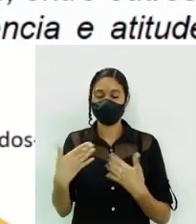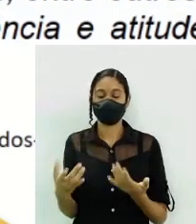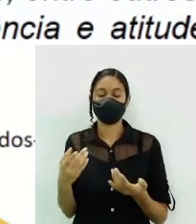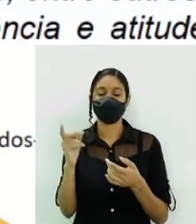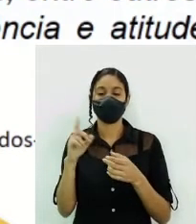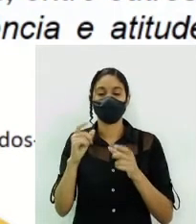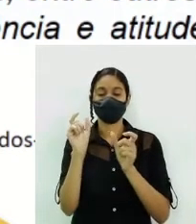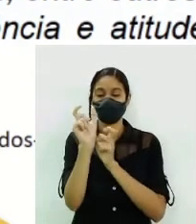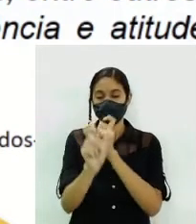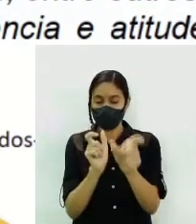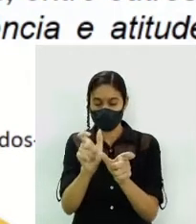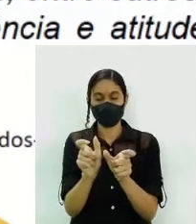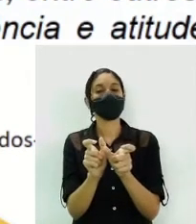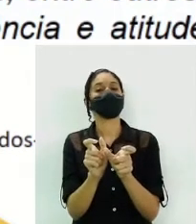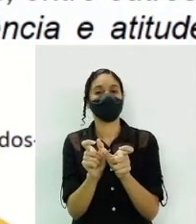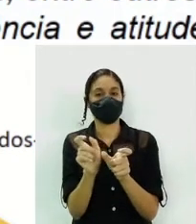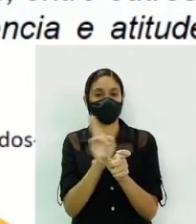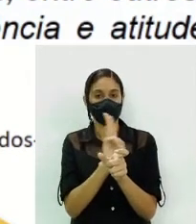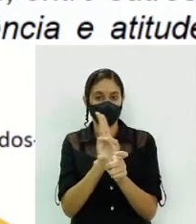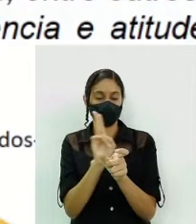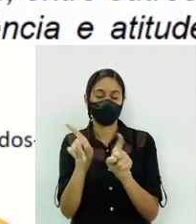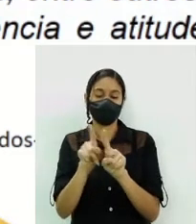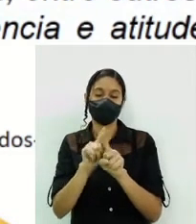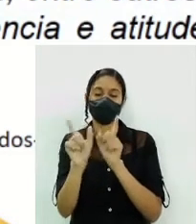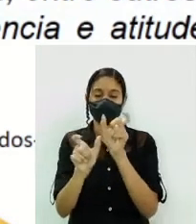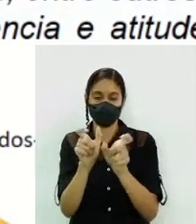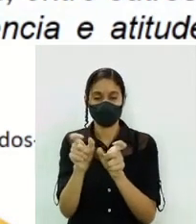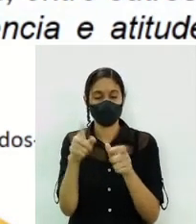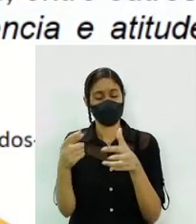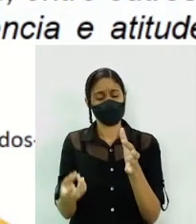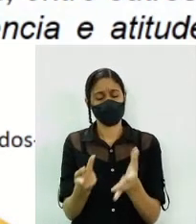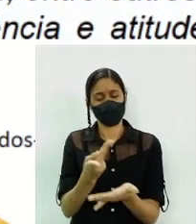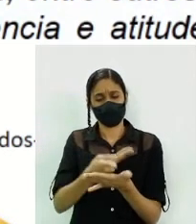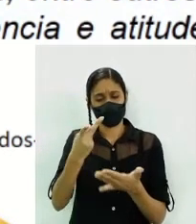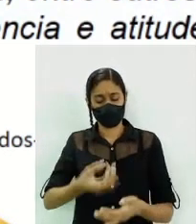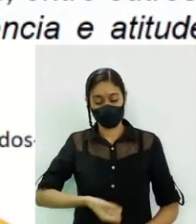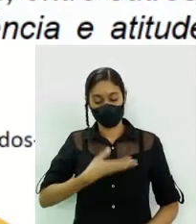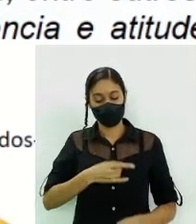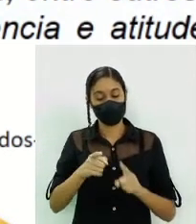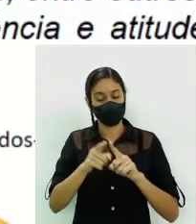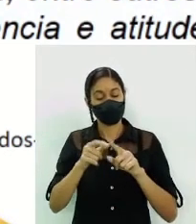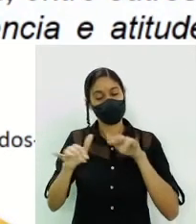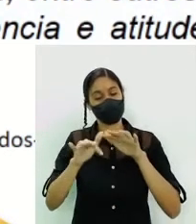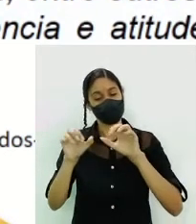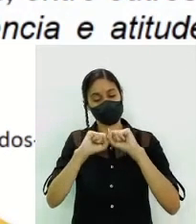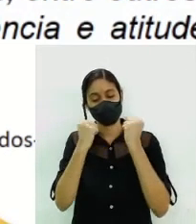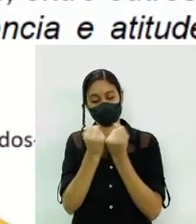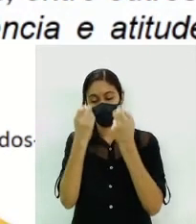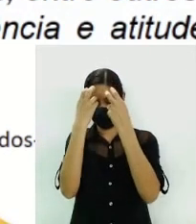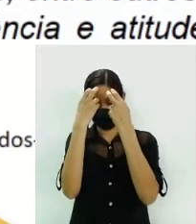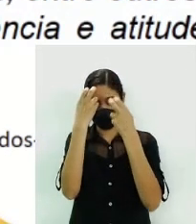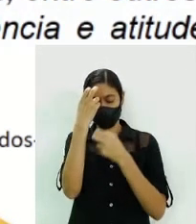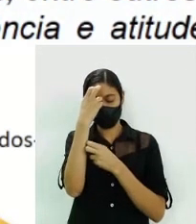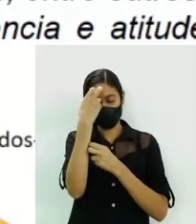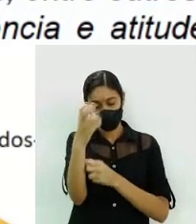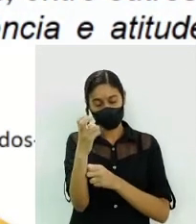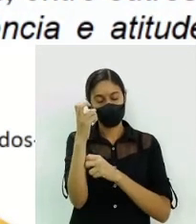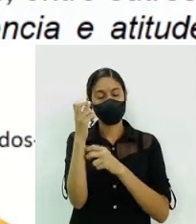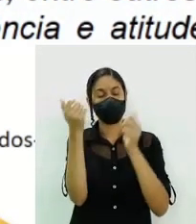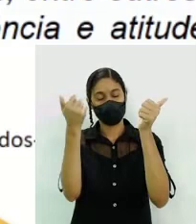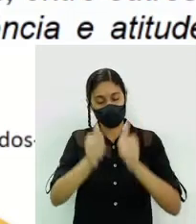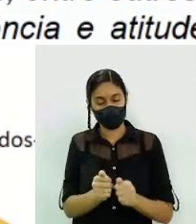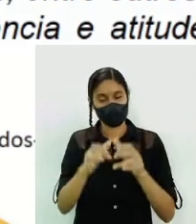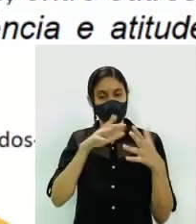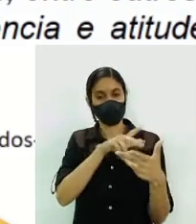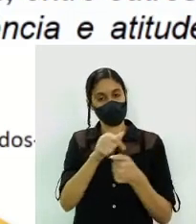das Letras, tornou-se, além de um acontecimento poético, um movimento social, cultural e artístico no mundo todo.